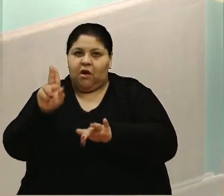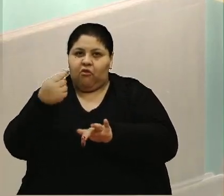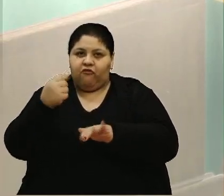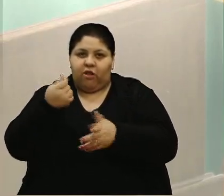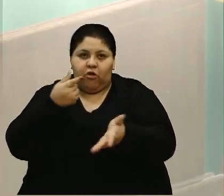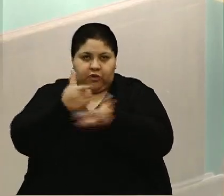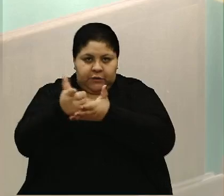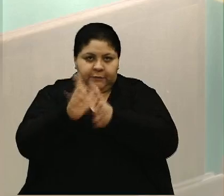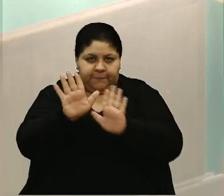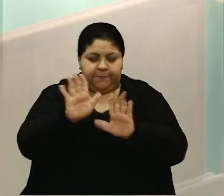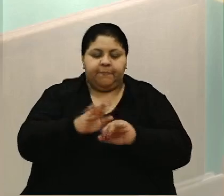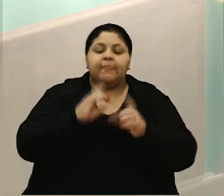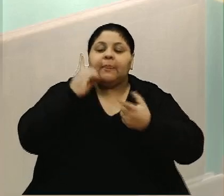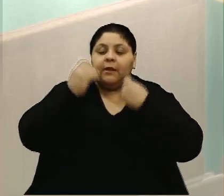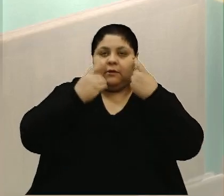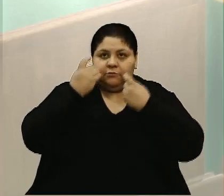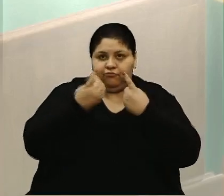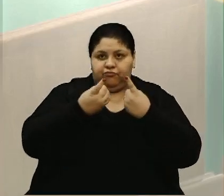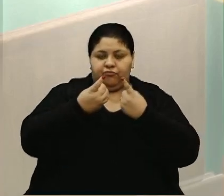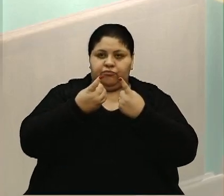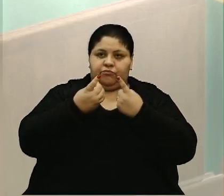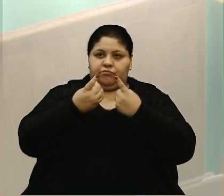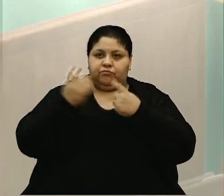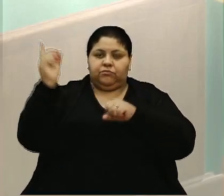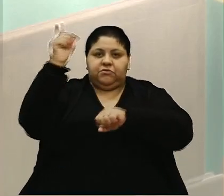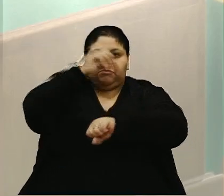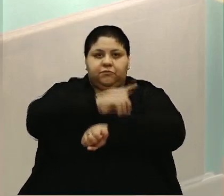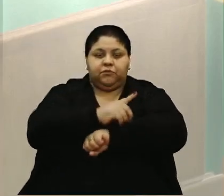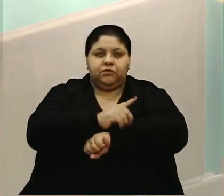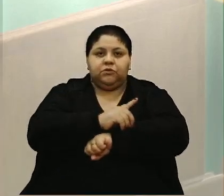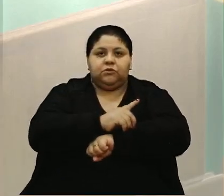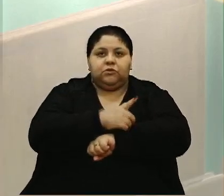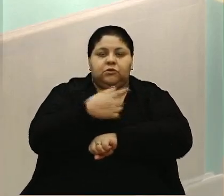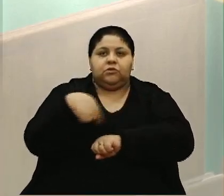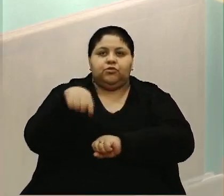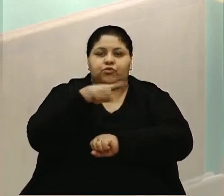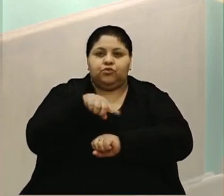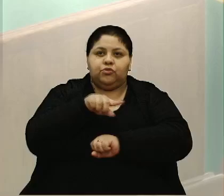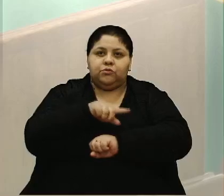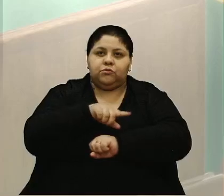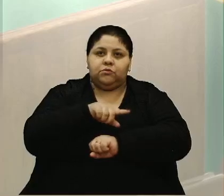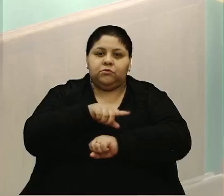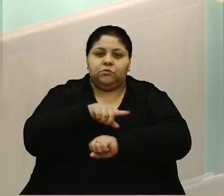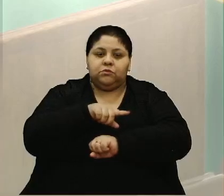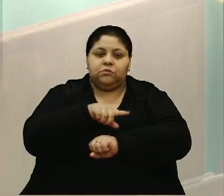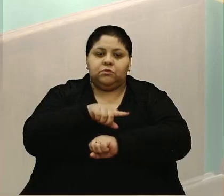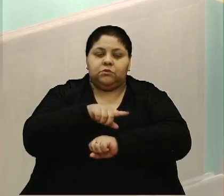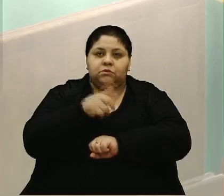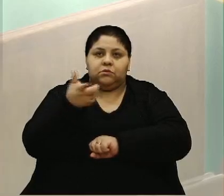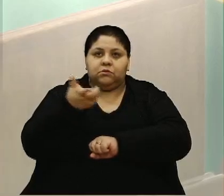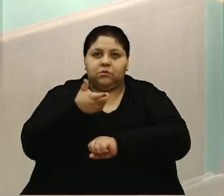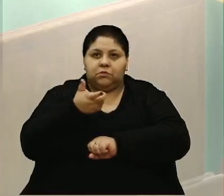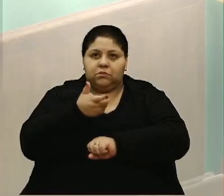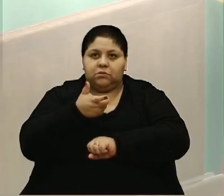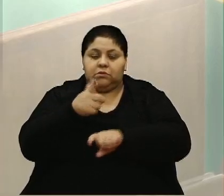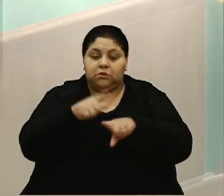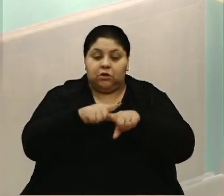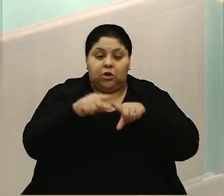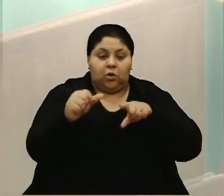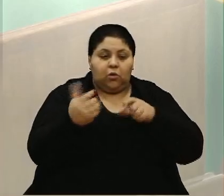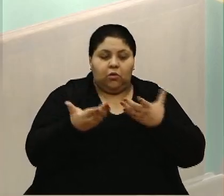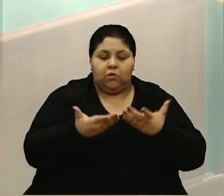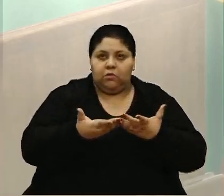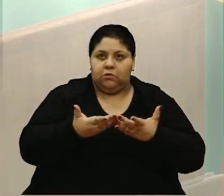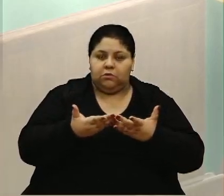trago nesse dia é que a gente busque saídas